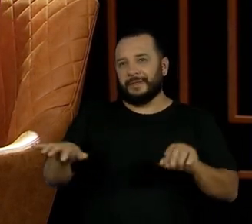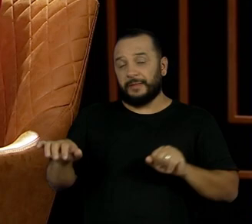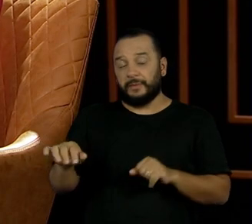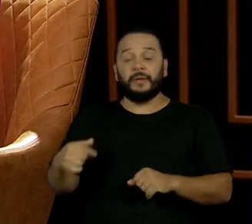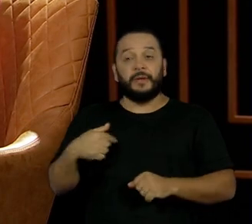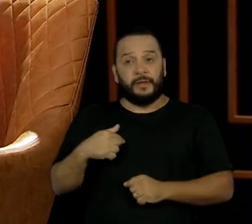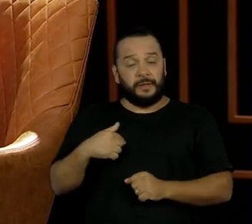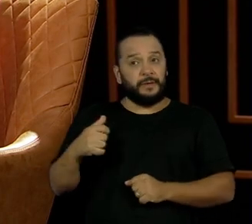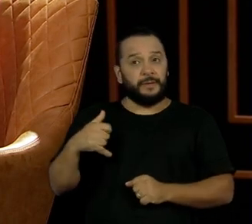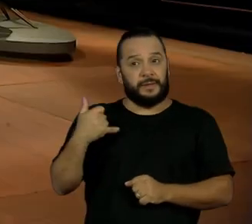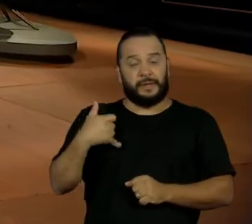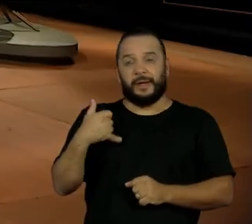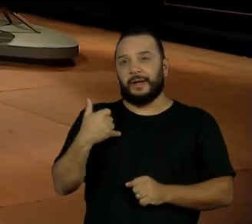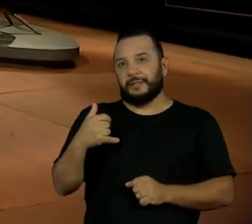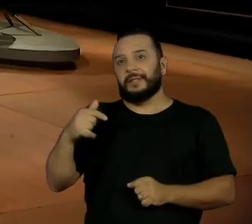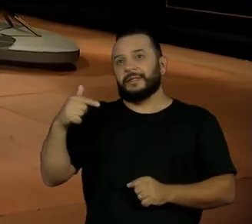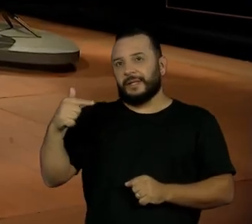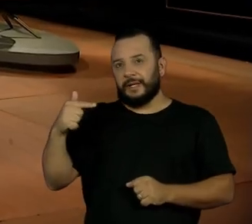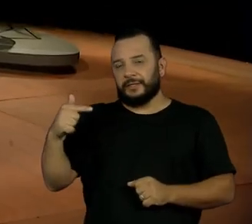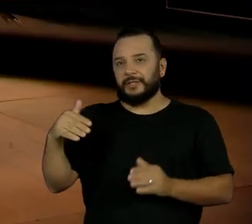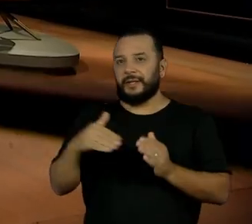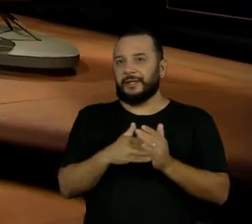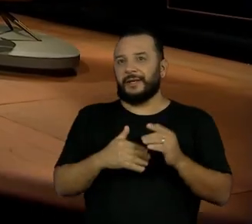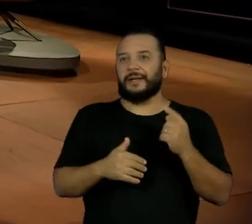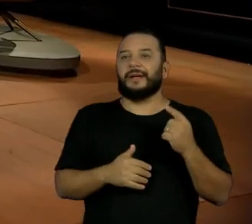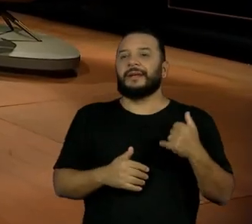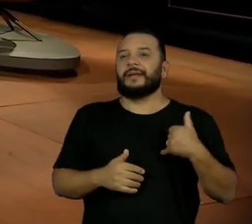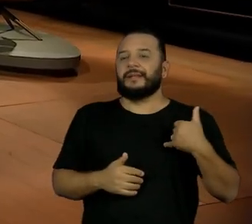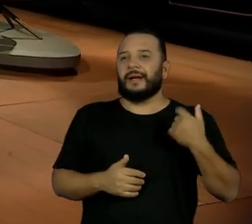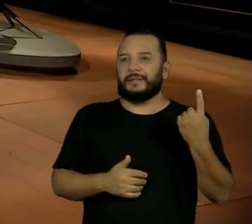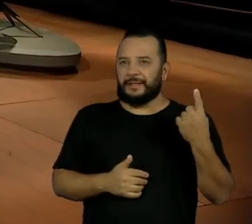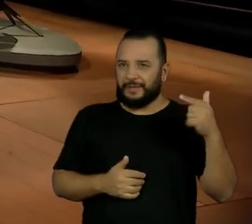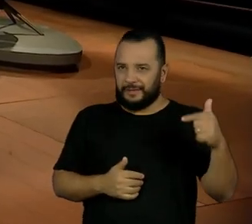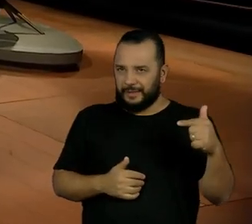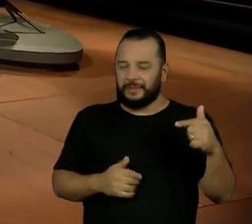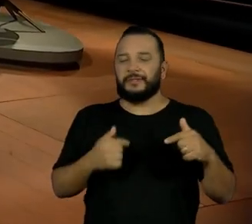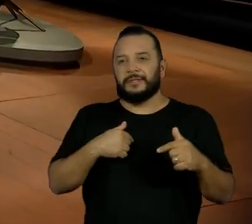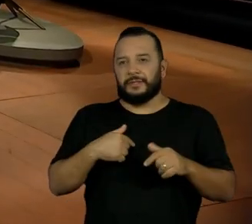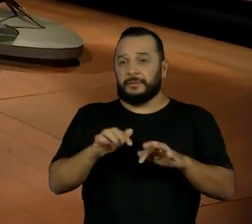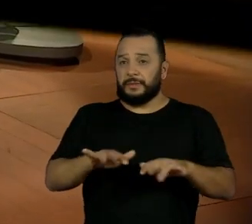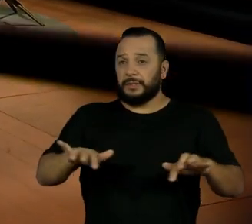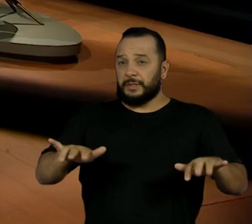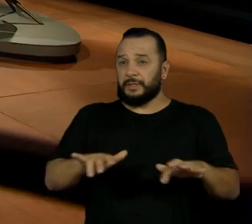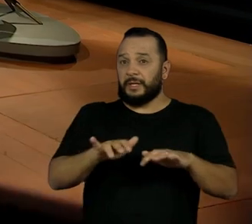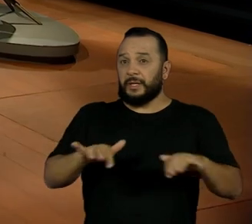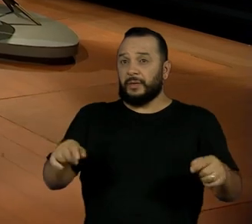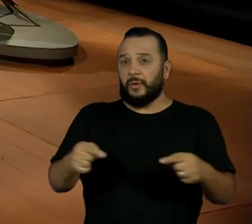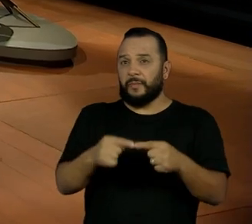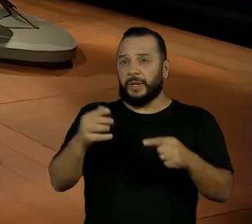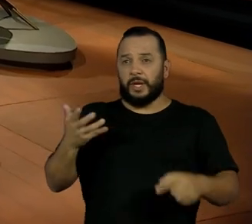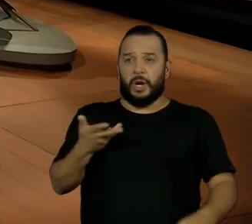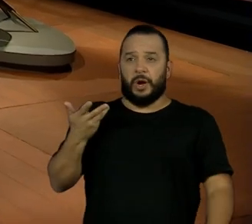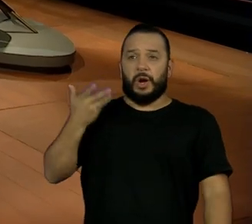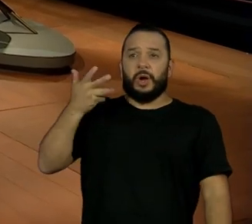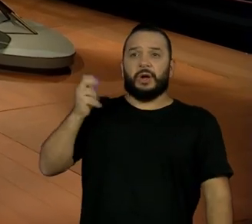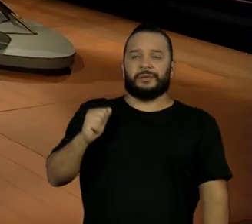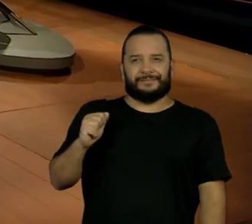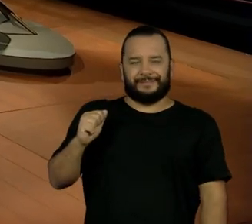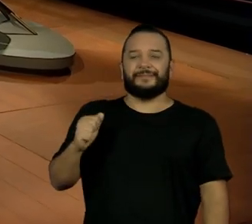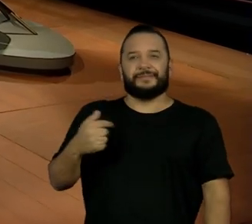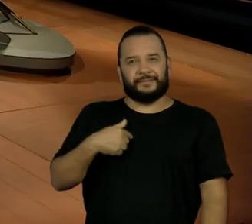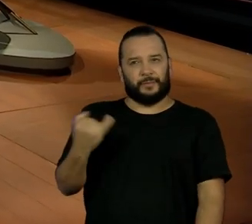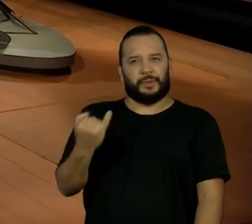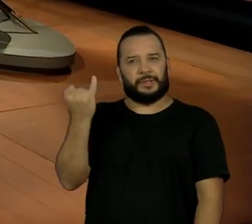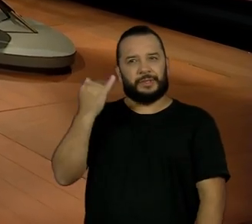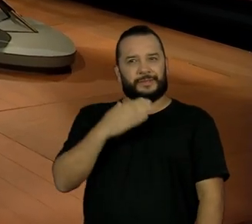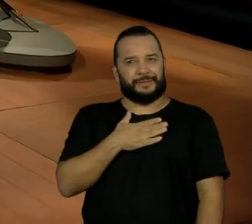aos 17 anos primeiro dito e foi super importante para mim assim e eu sempre